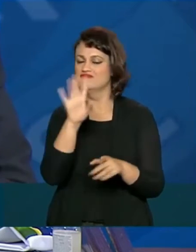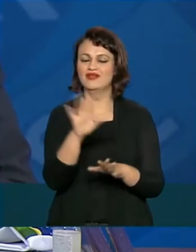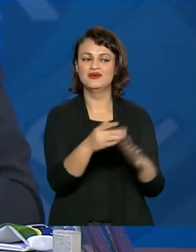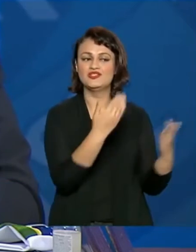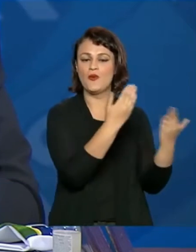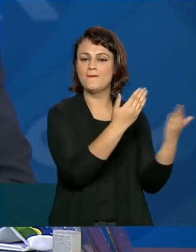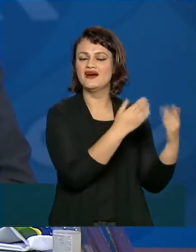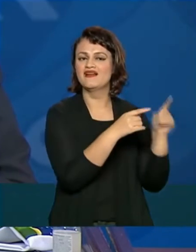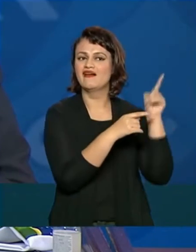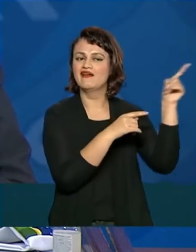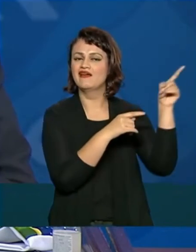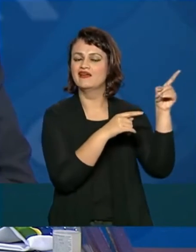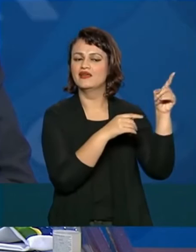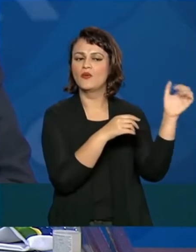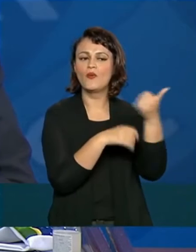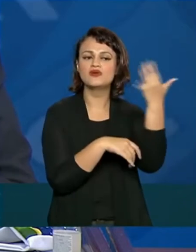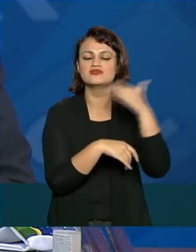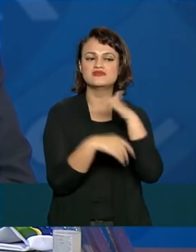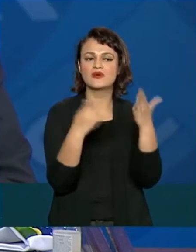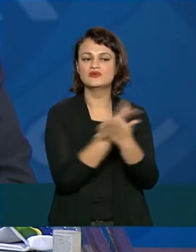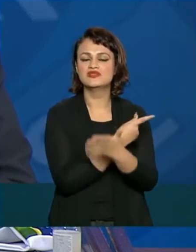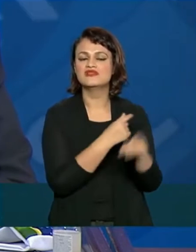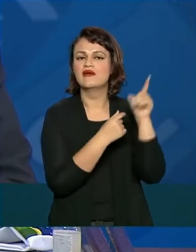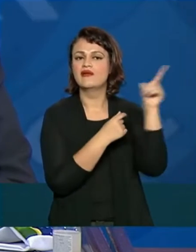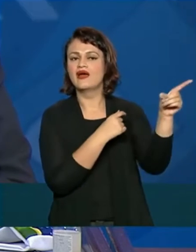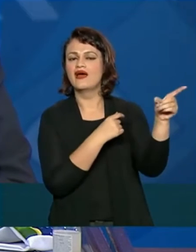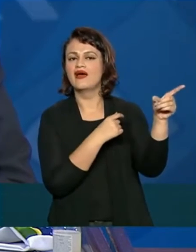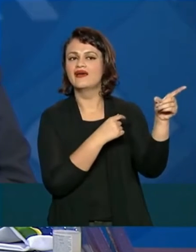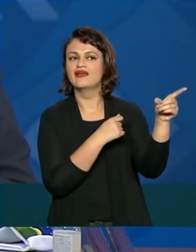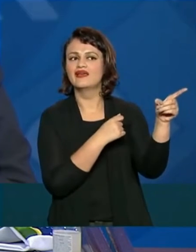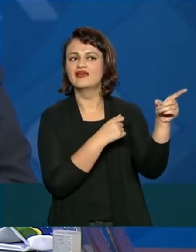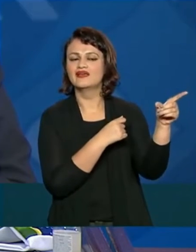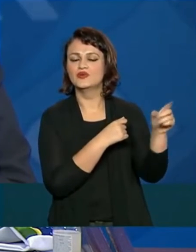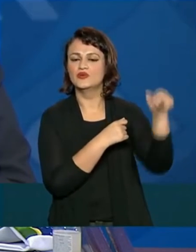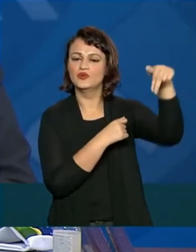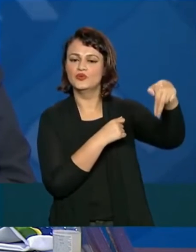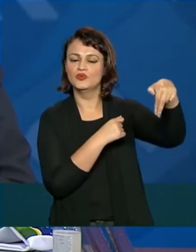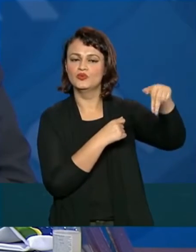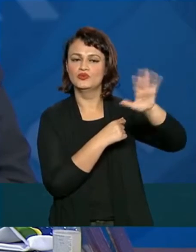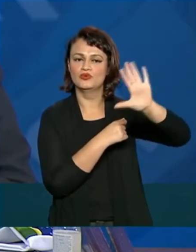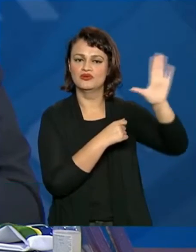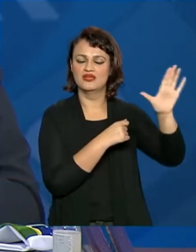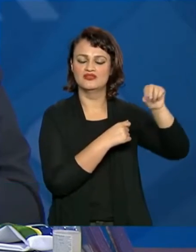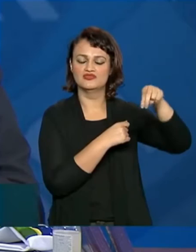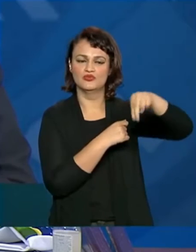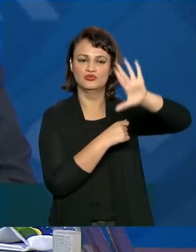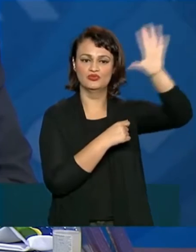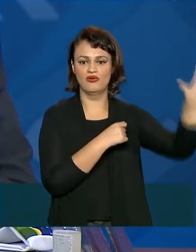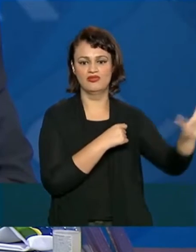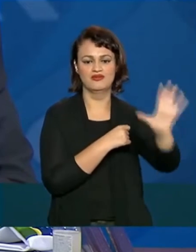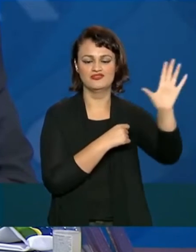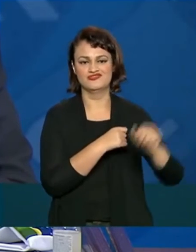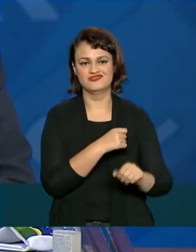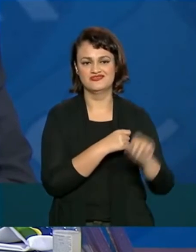exemplo, a quantidade de casos de óbito da região nordeste ou da região norte. Então, nós